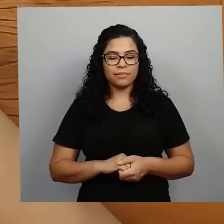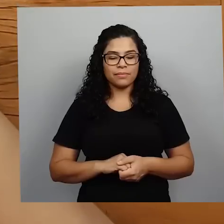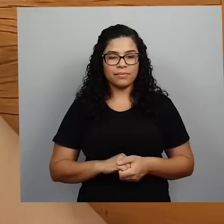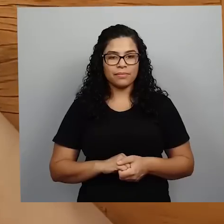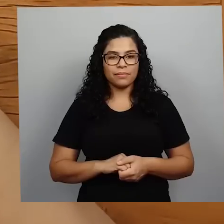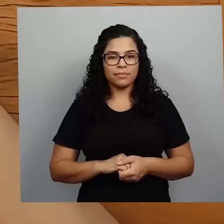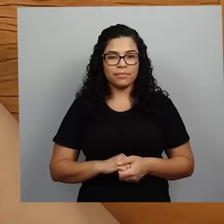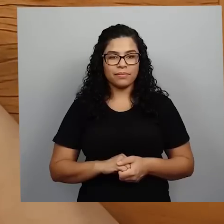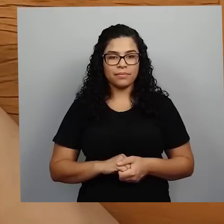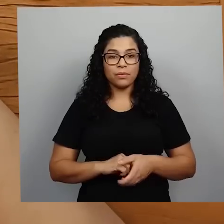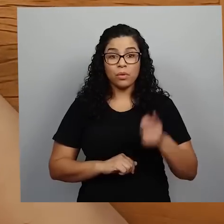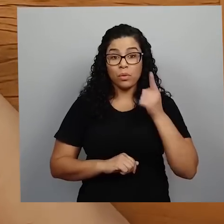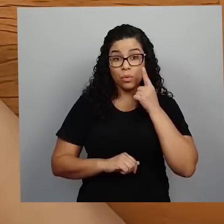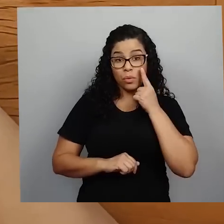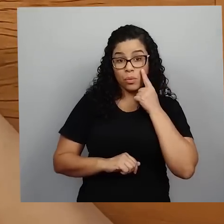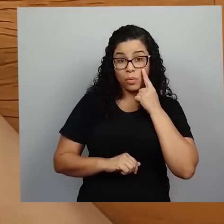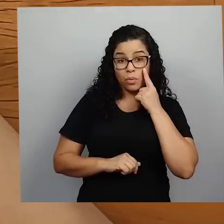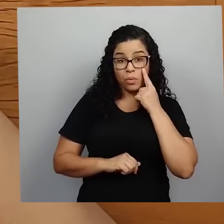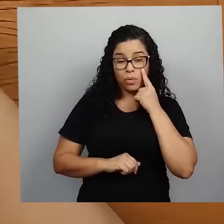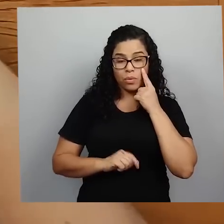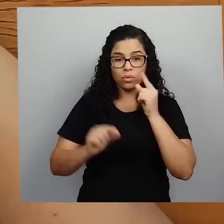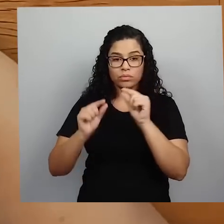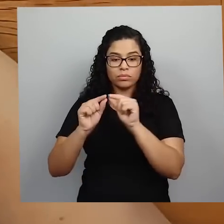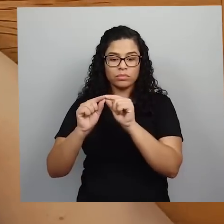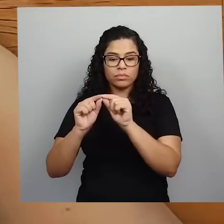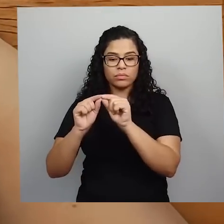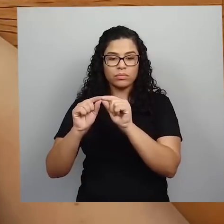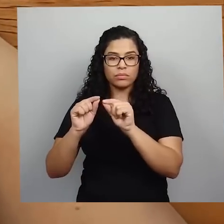os olhos do sapo.